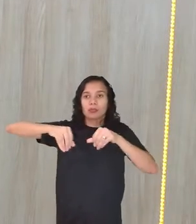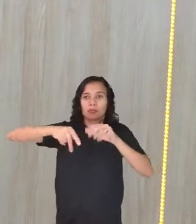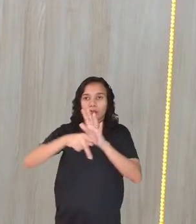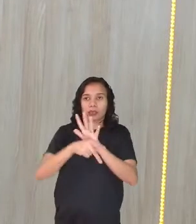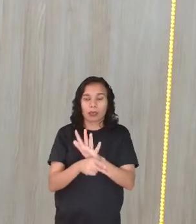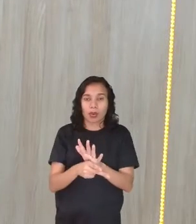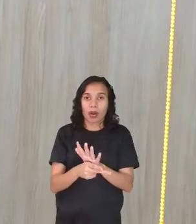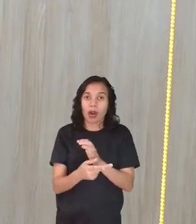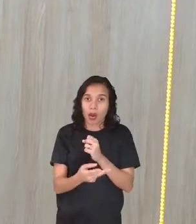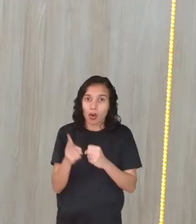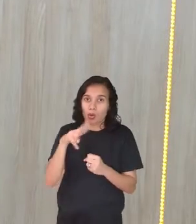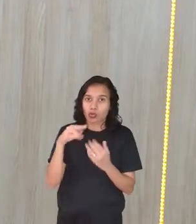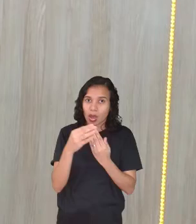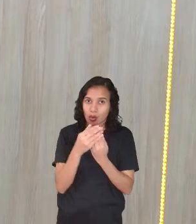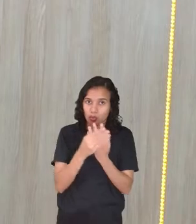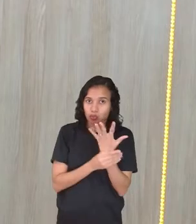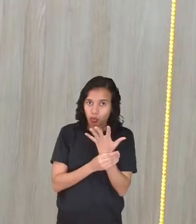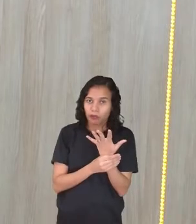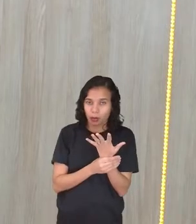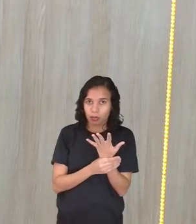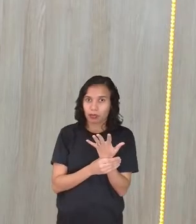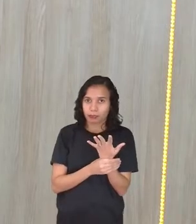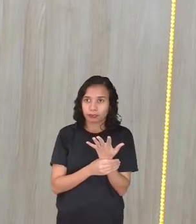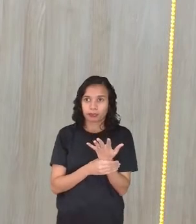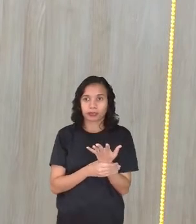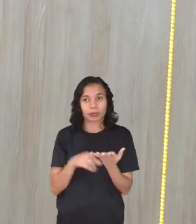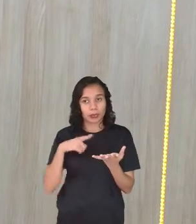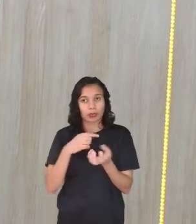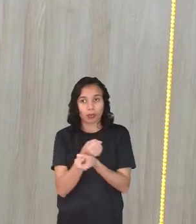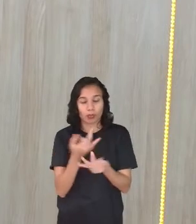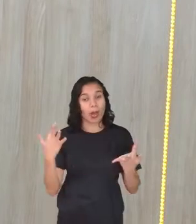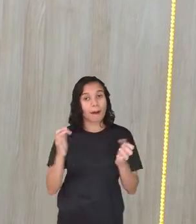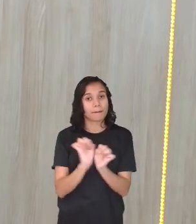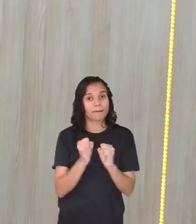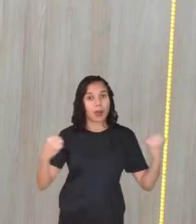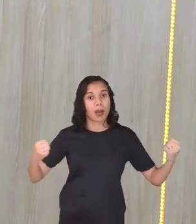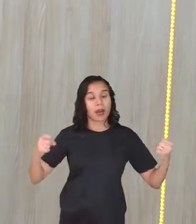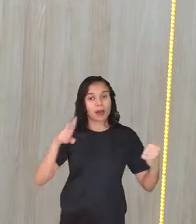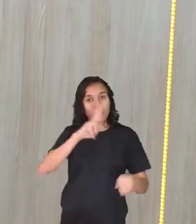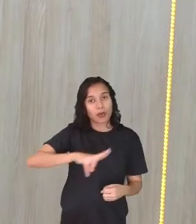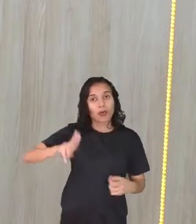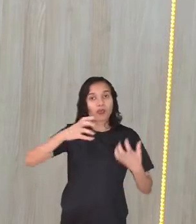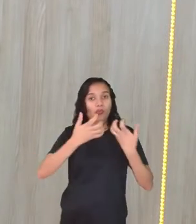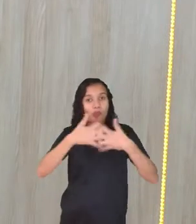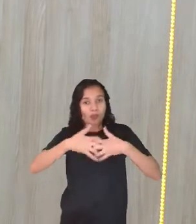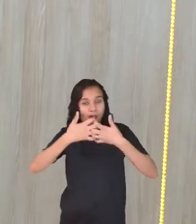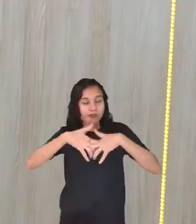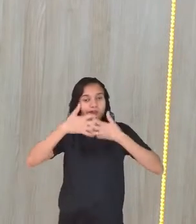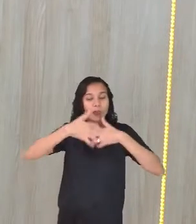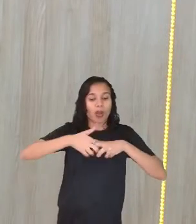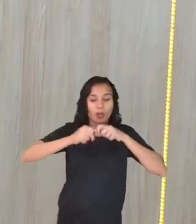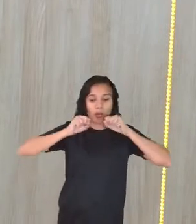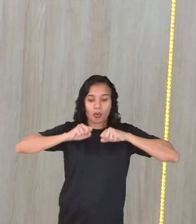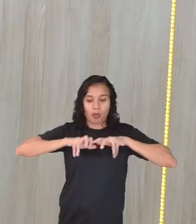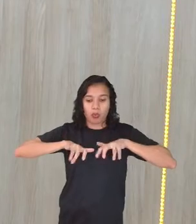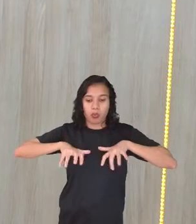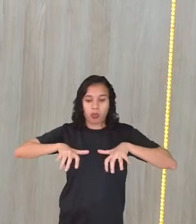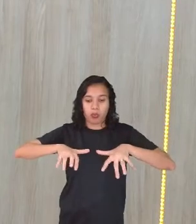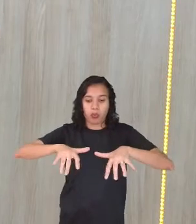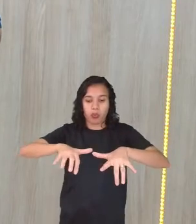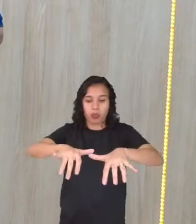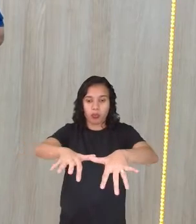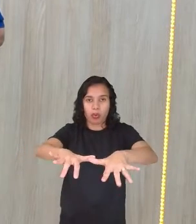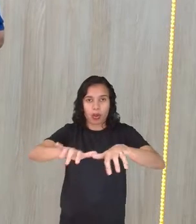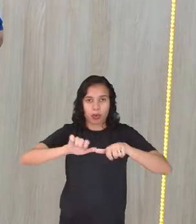luva. Existe também formas em proporções bem maiores, que é a questão da utilização também de máquinas para distribuir